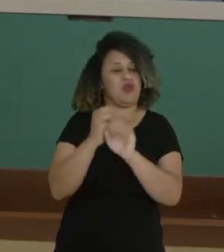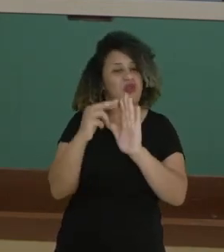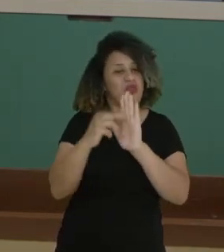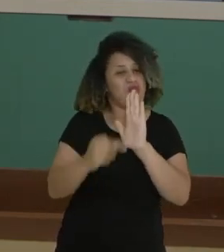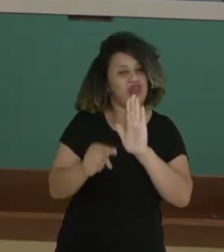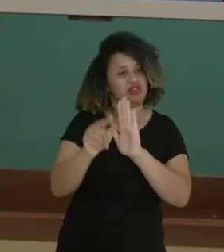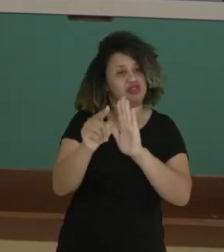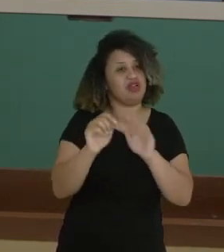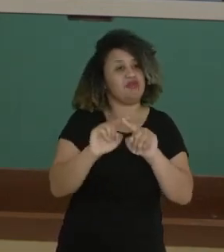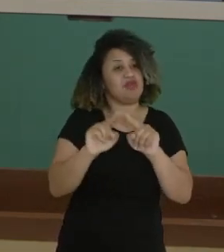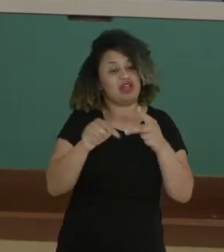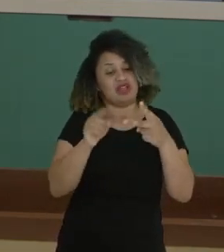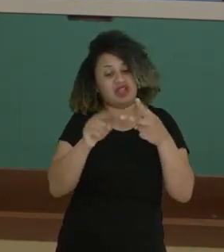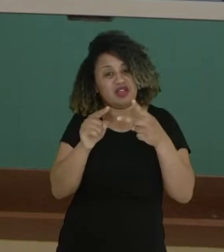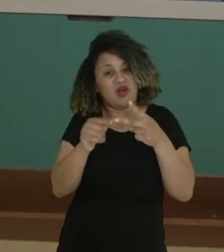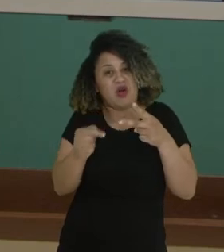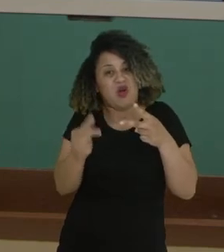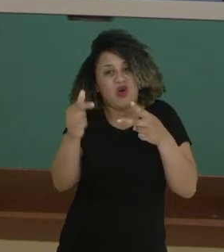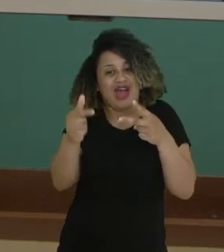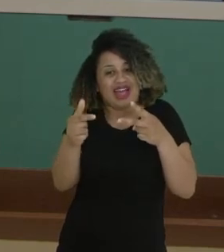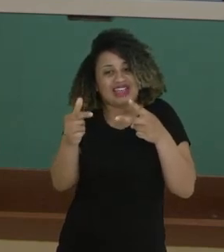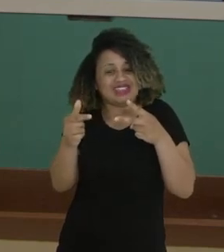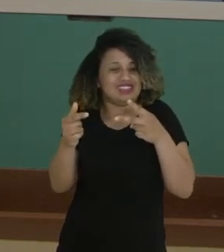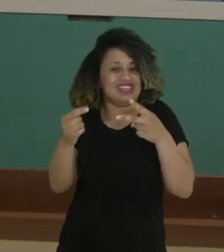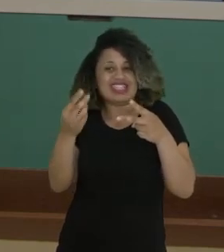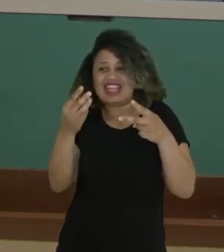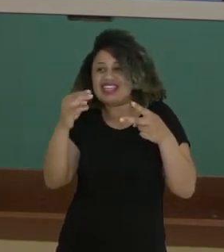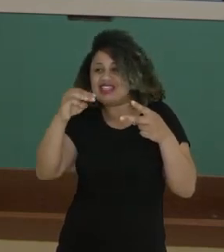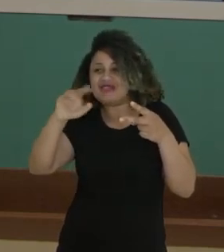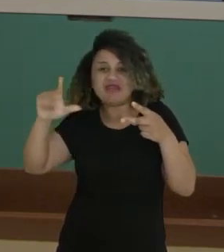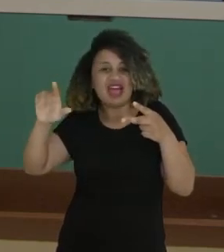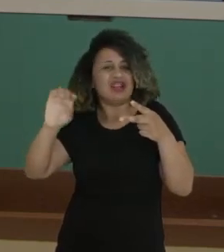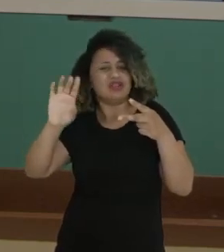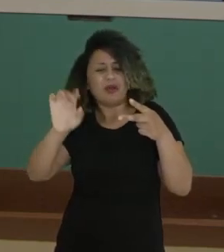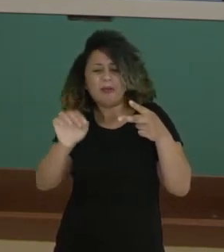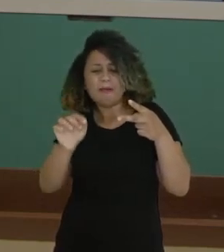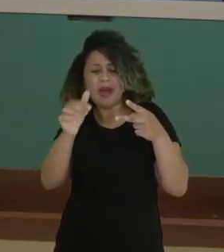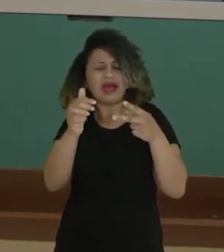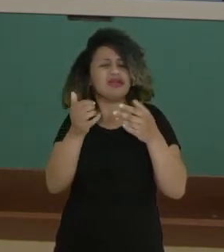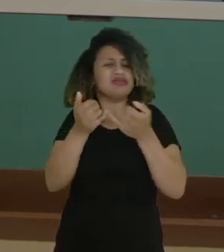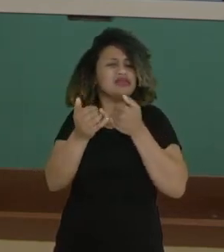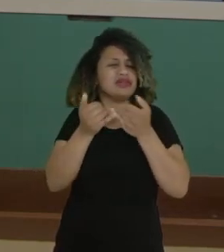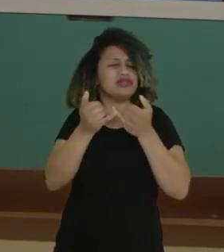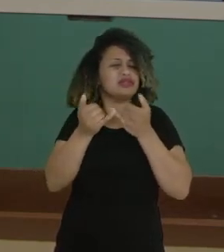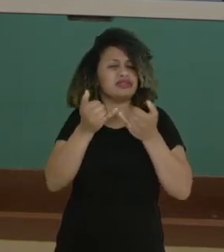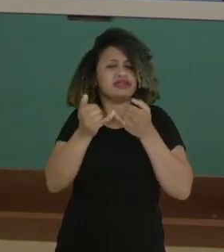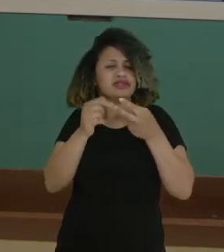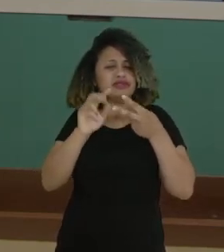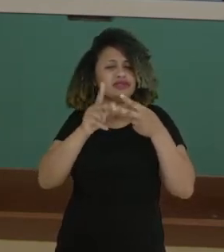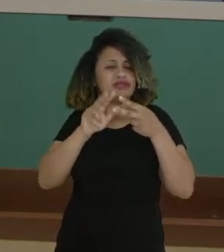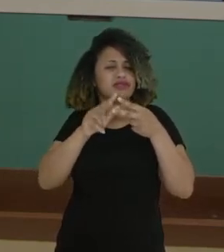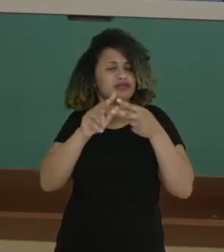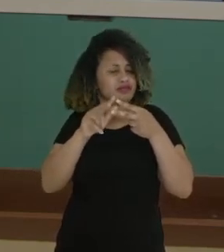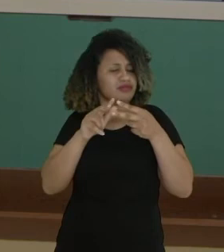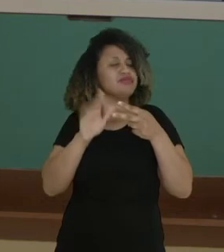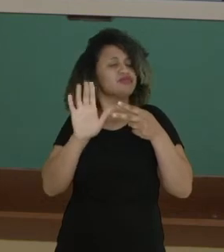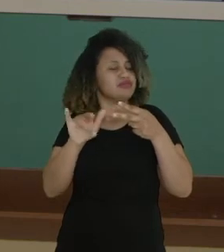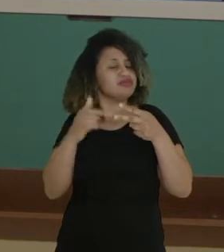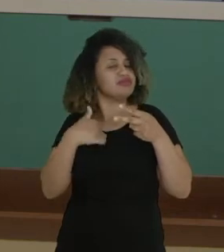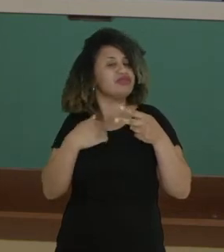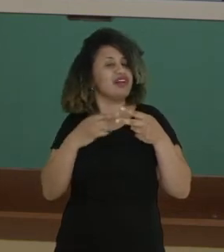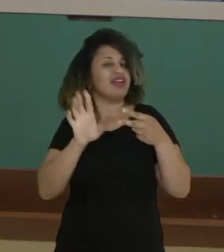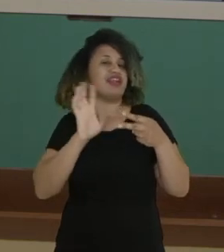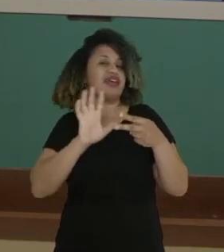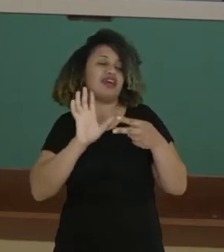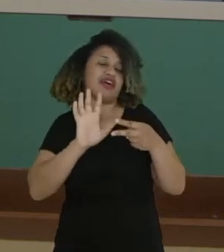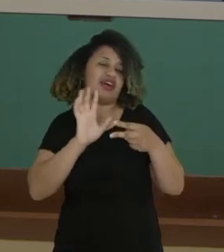ó, quase, né? Diferença de 3 ml apenas, uma quantidade para outra. Essa foi interessante,